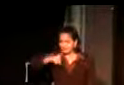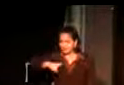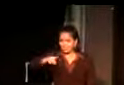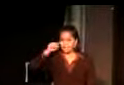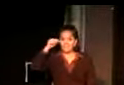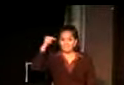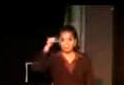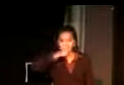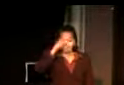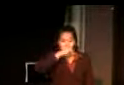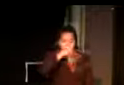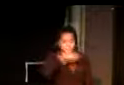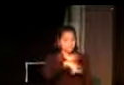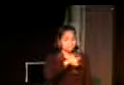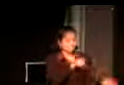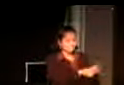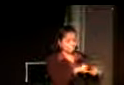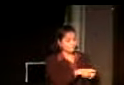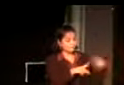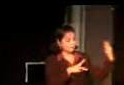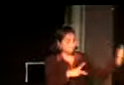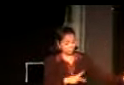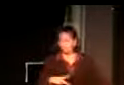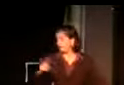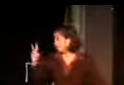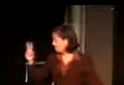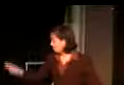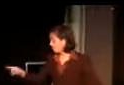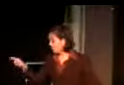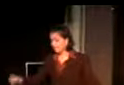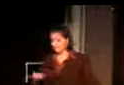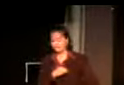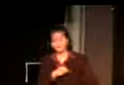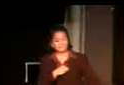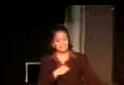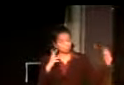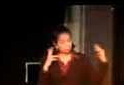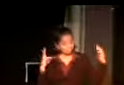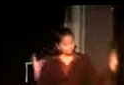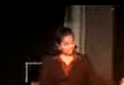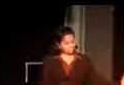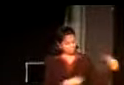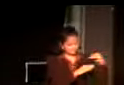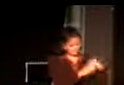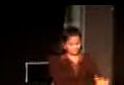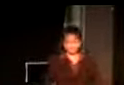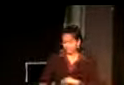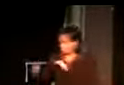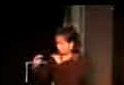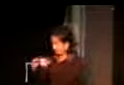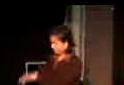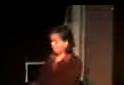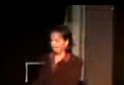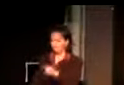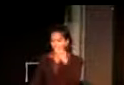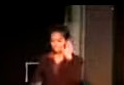mas entendo o seguinte filha não é o que elas estão fazendo mas o que elas são